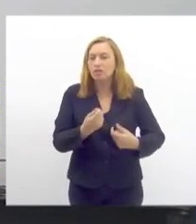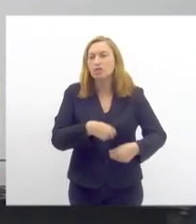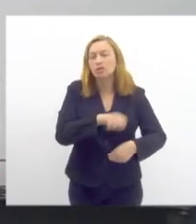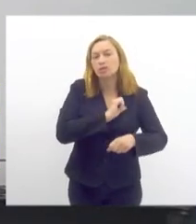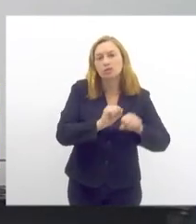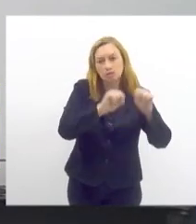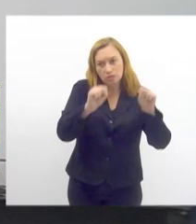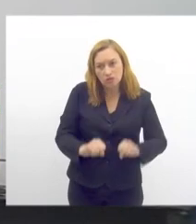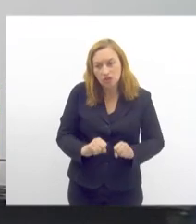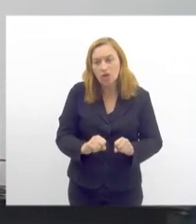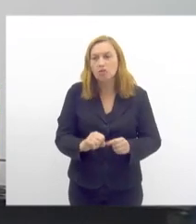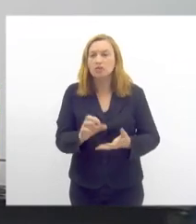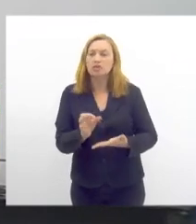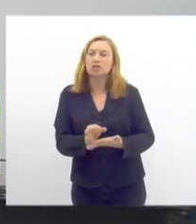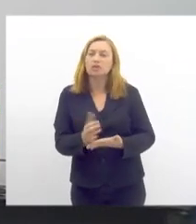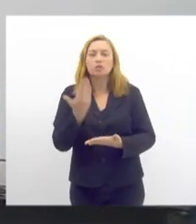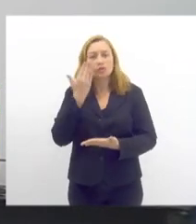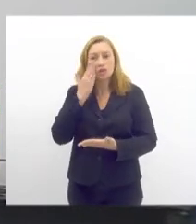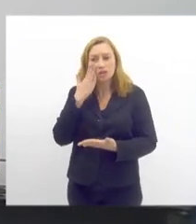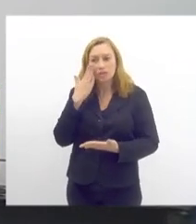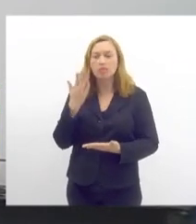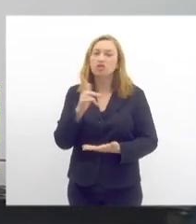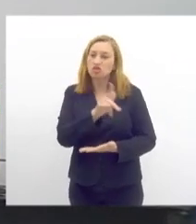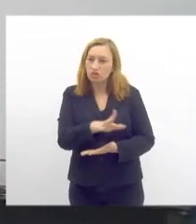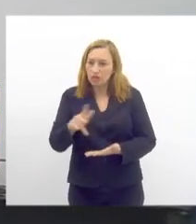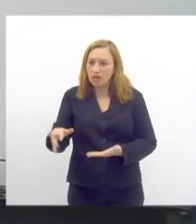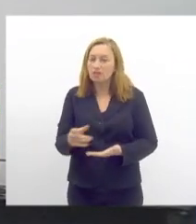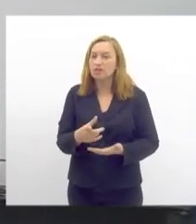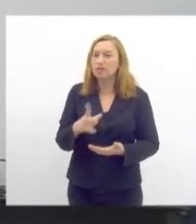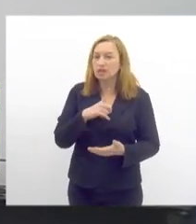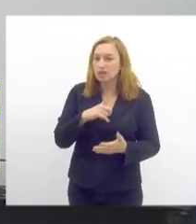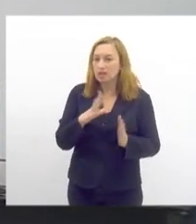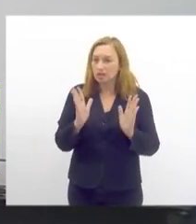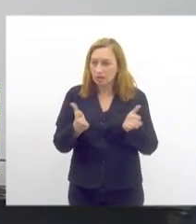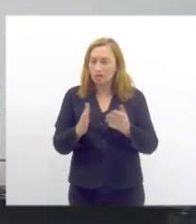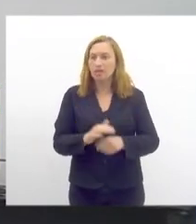fiscal, que talvez tivesse um entendimento diverso do que a gente está tendo.